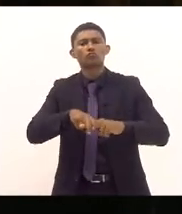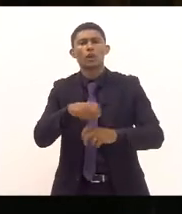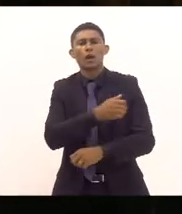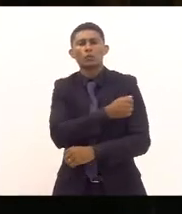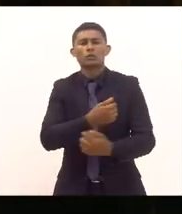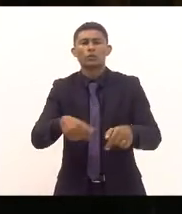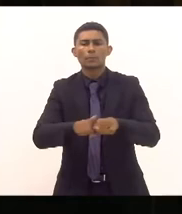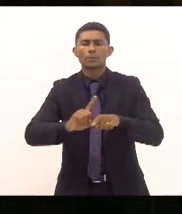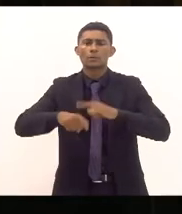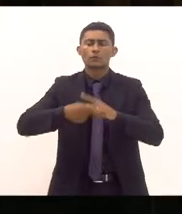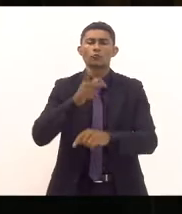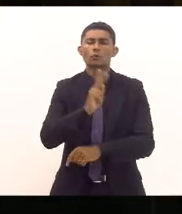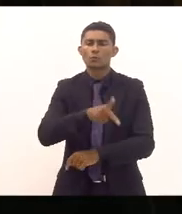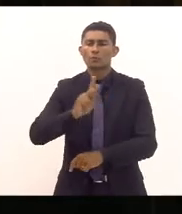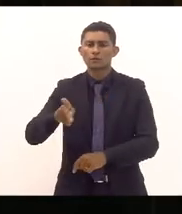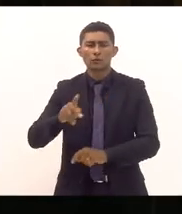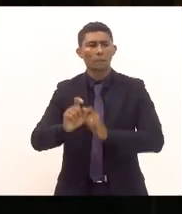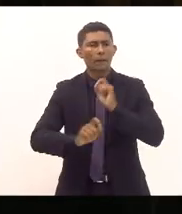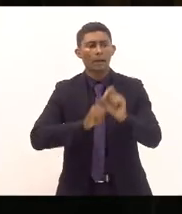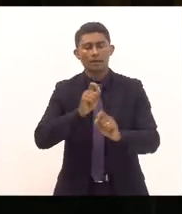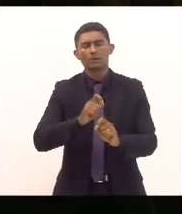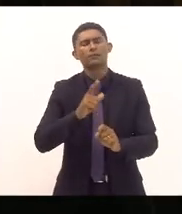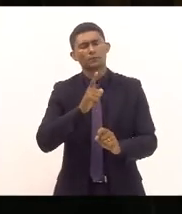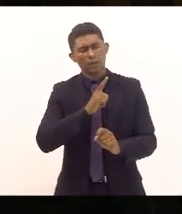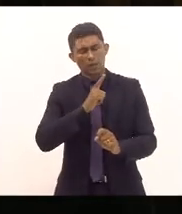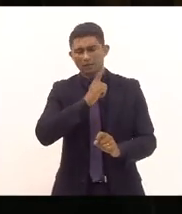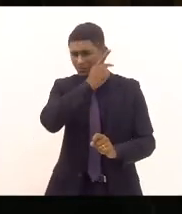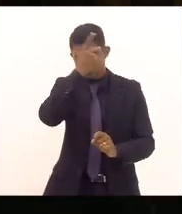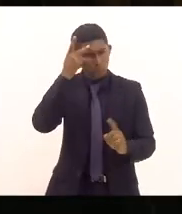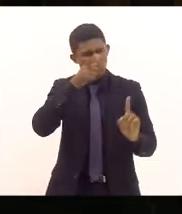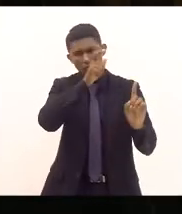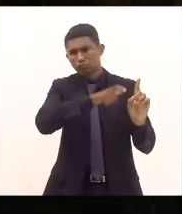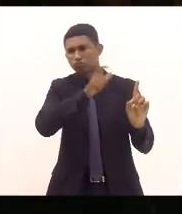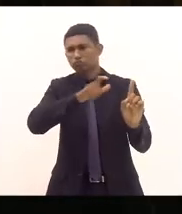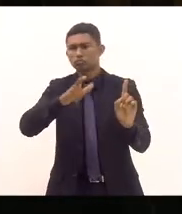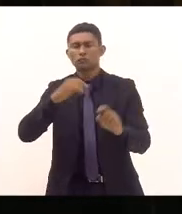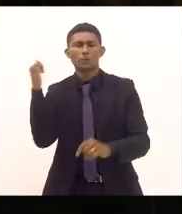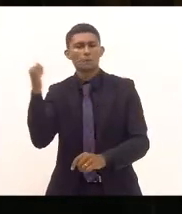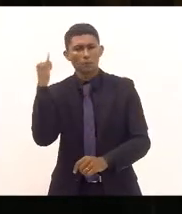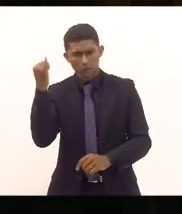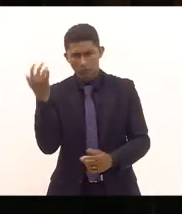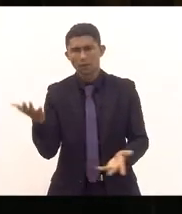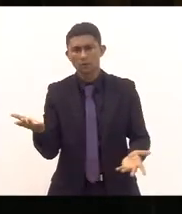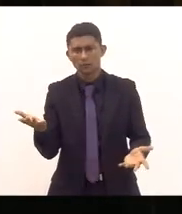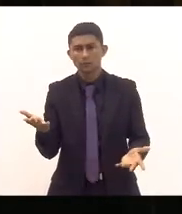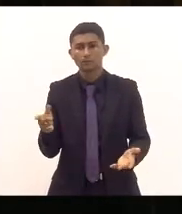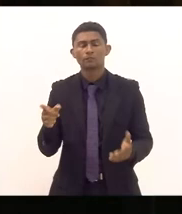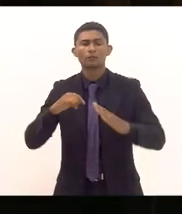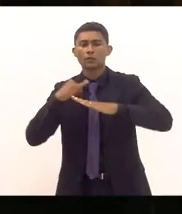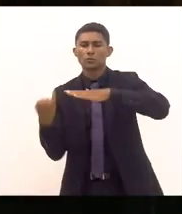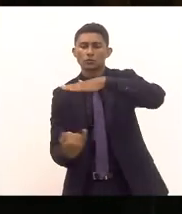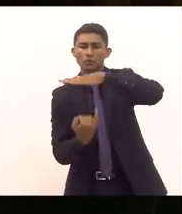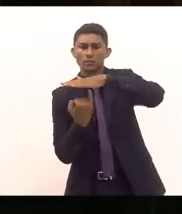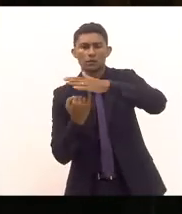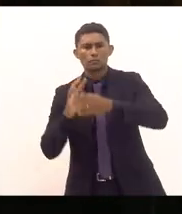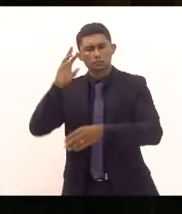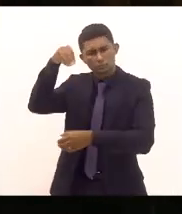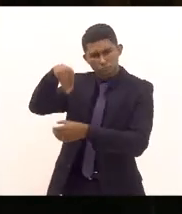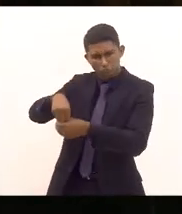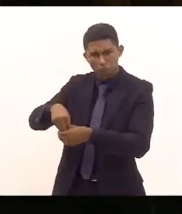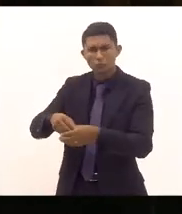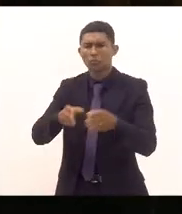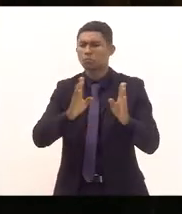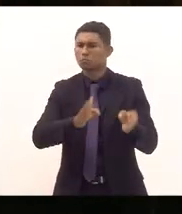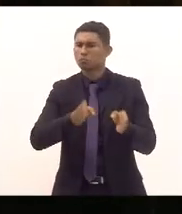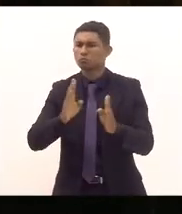professor também figuras importantes da nossa história então toda a instituição absolutamente preservada bem cuidada durante